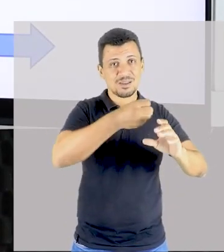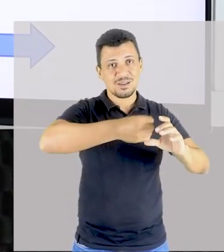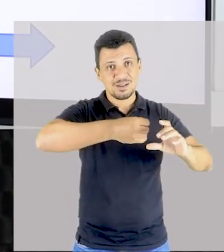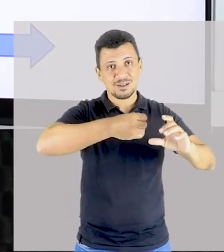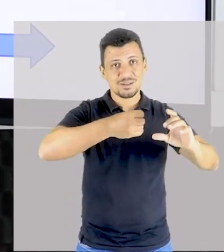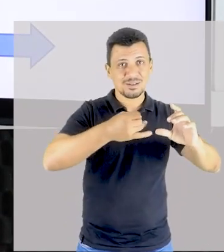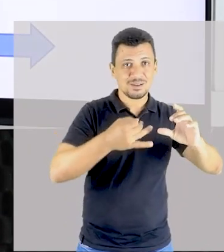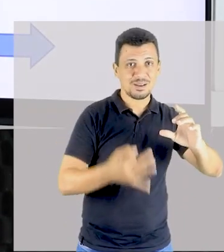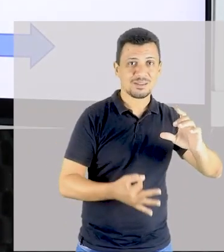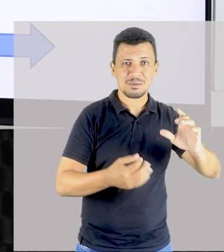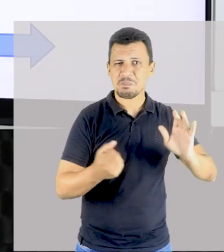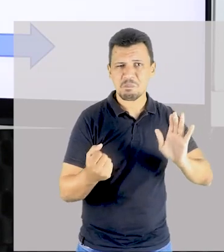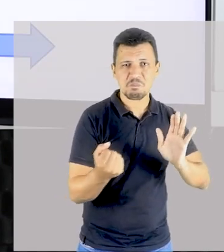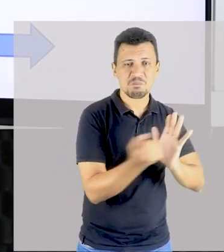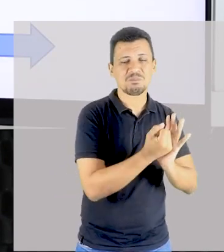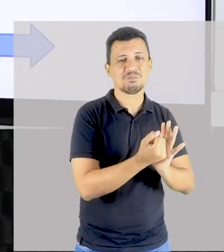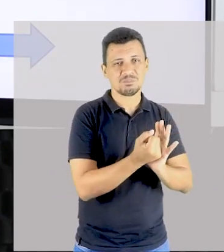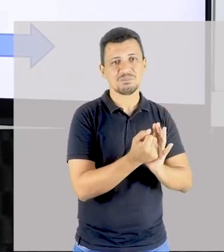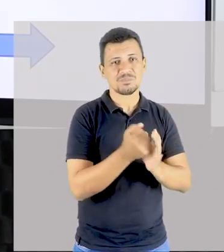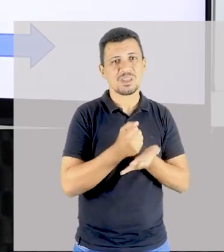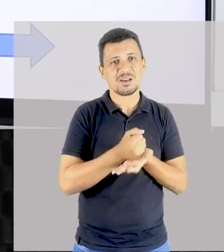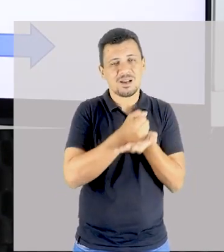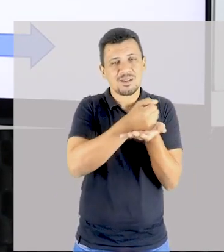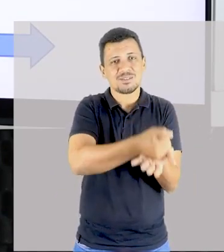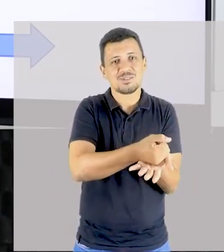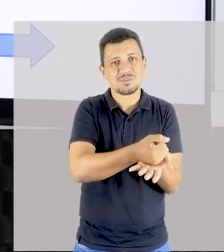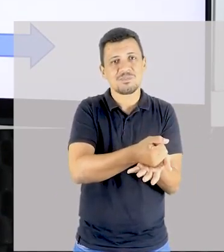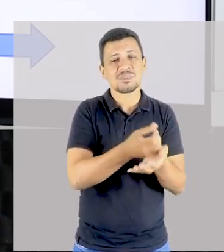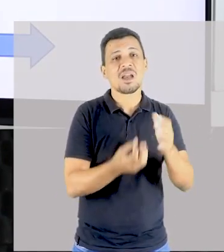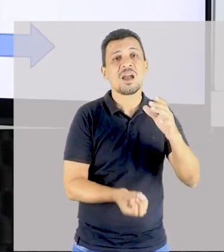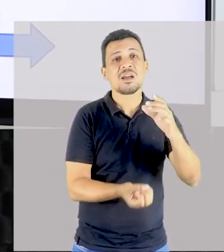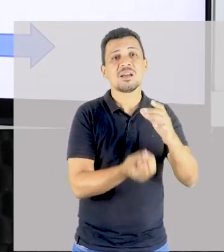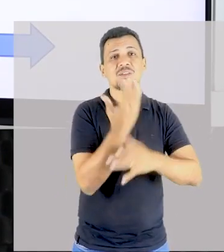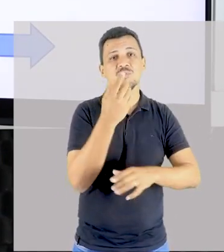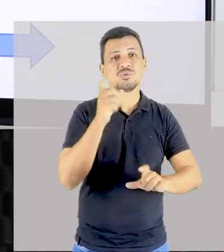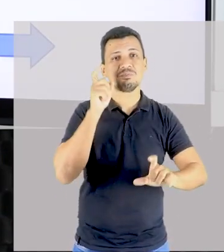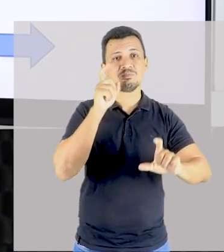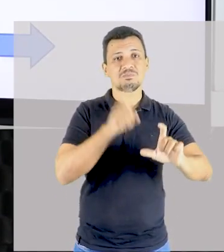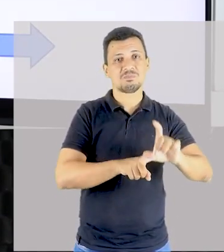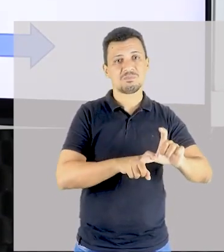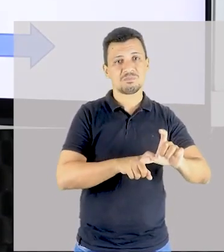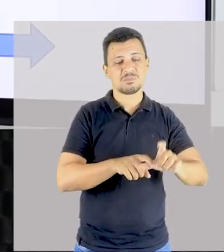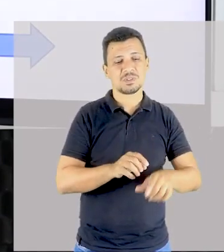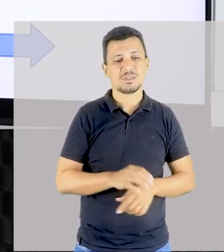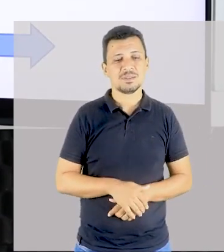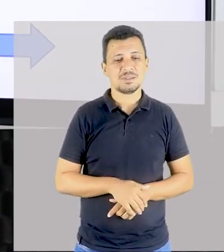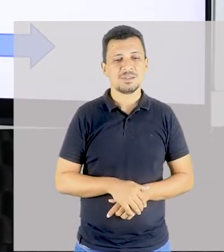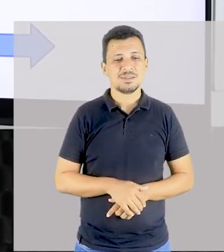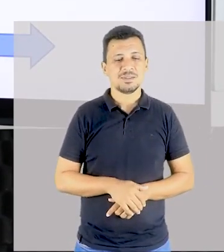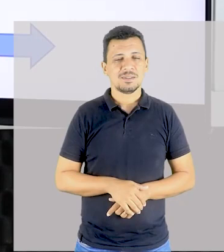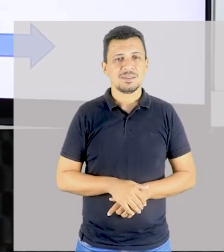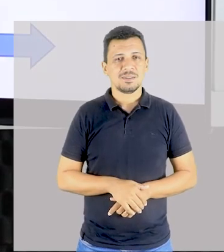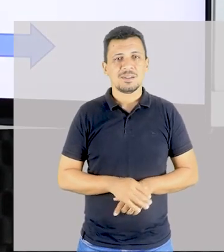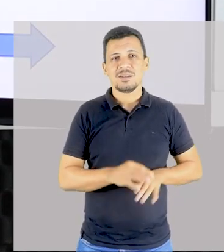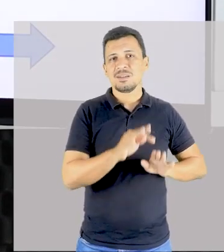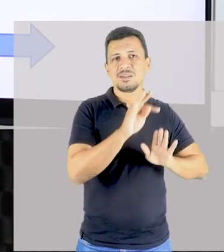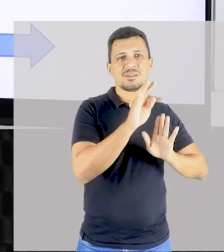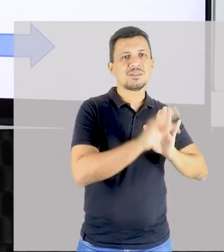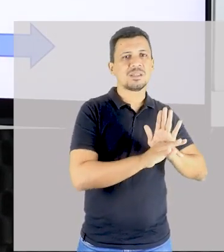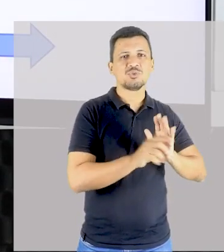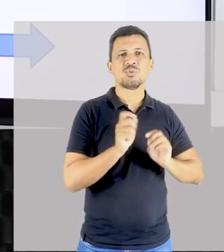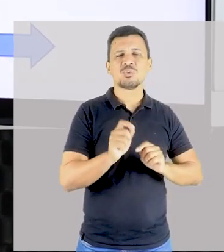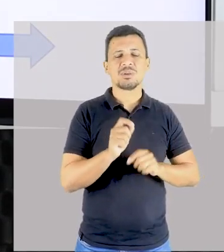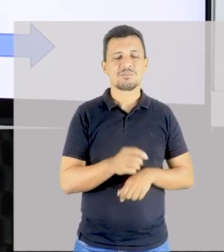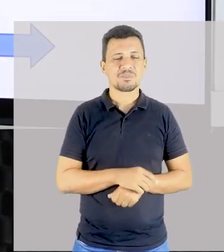mais comum do assistencialismo é a criação da dependência E aí o que que ele tá dizendo no texto que